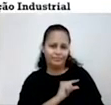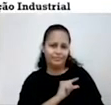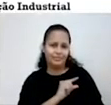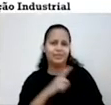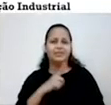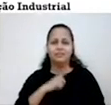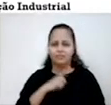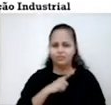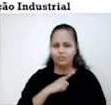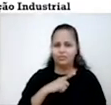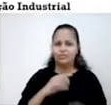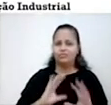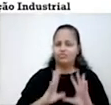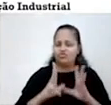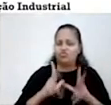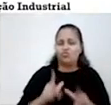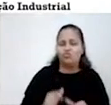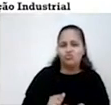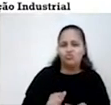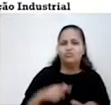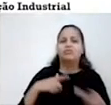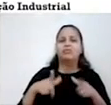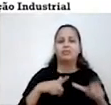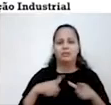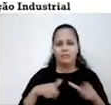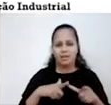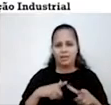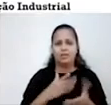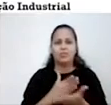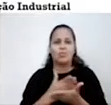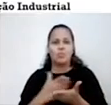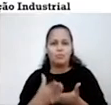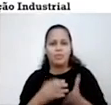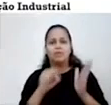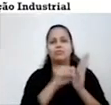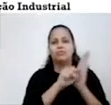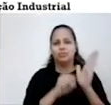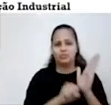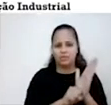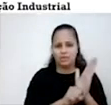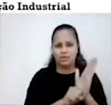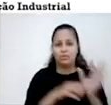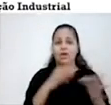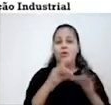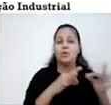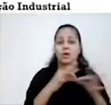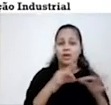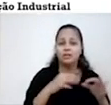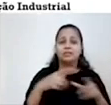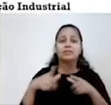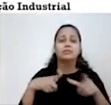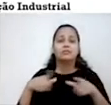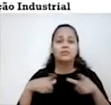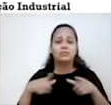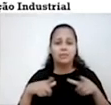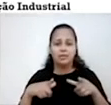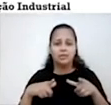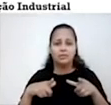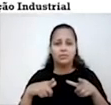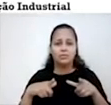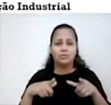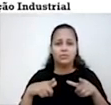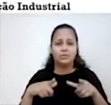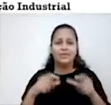baixo, todo mundo tinha que ir para o trabalho. No início do século, a organização dos operários era dificultada pela